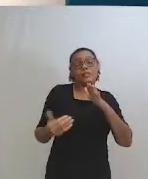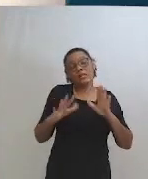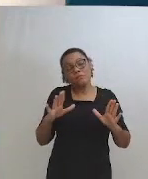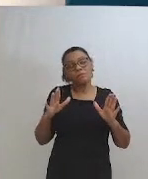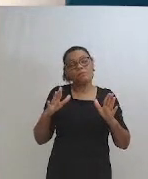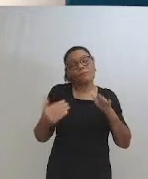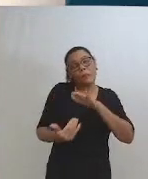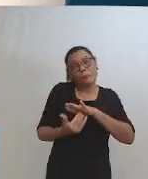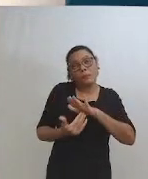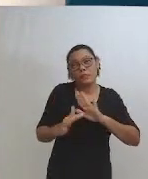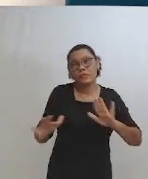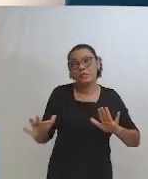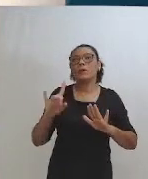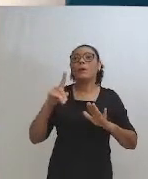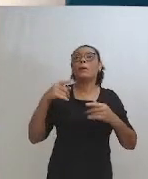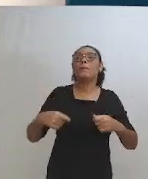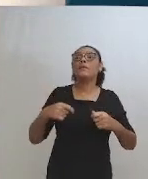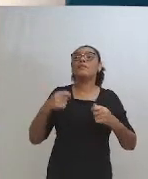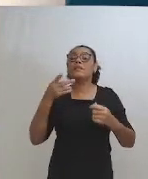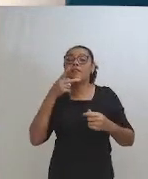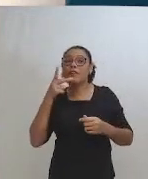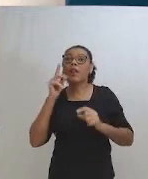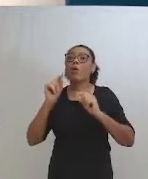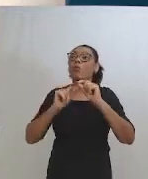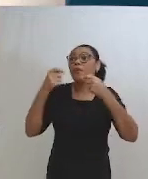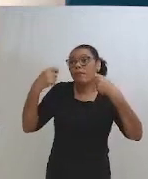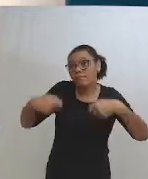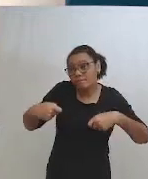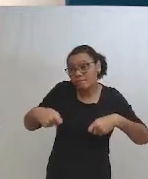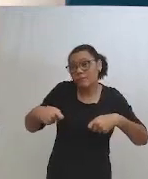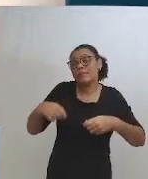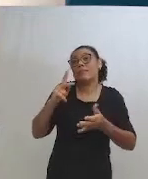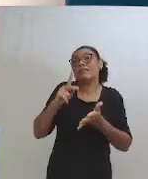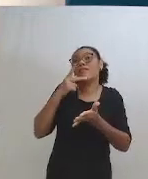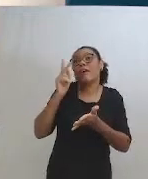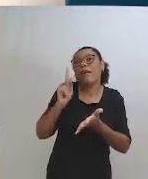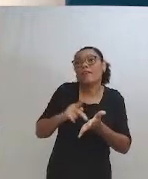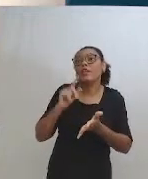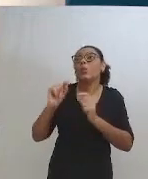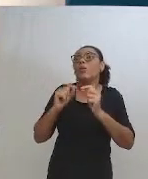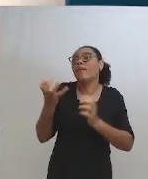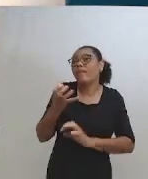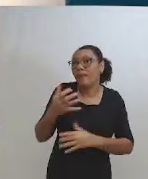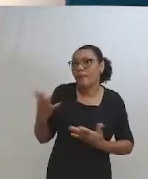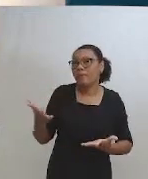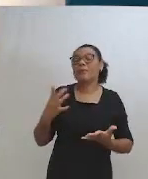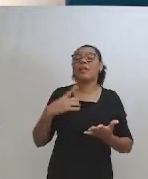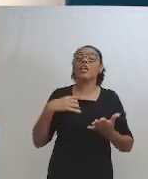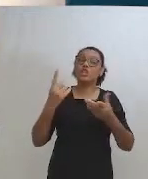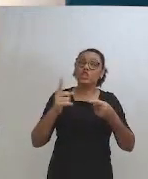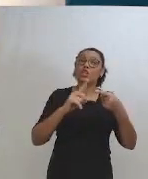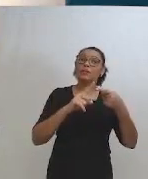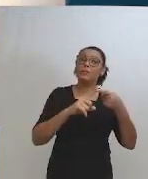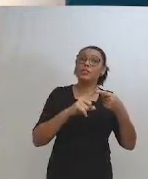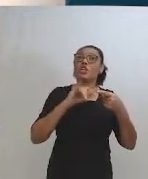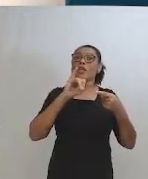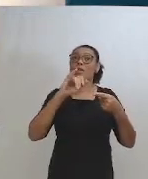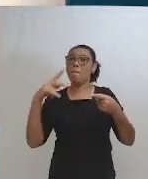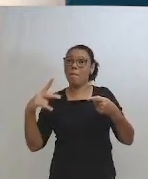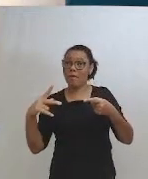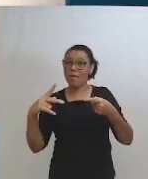preciso dizer o que, se quer, né? Mas Vossa Excelência está dizendo requisição dos dados de IPs e device IPs.